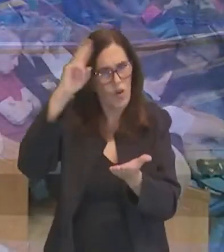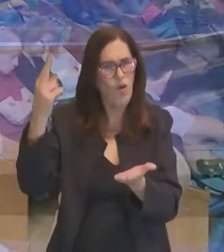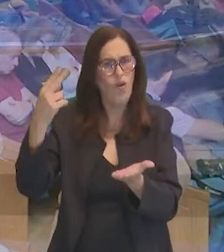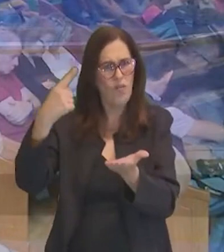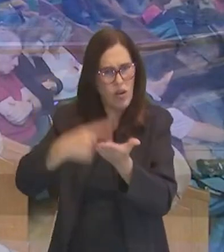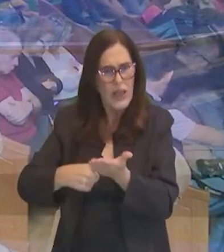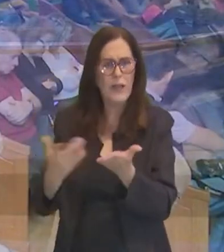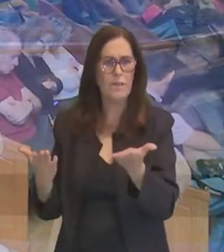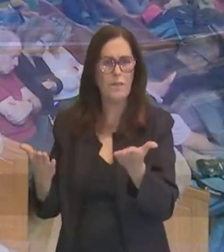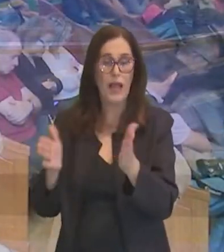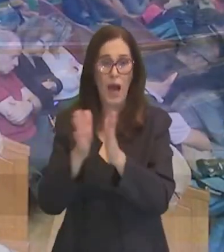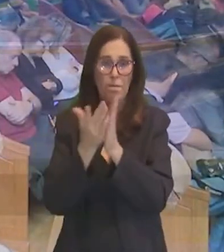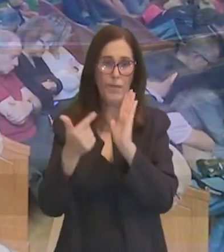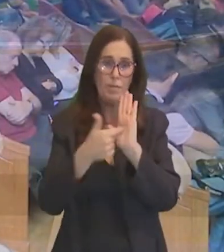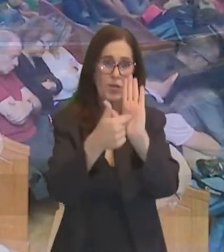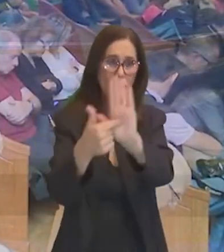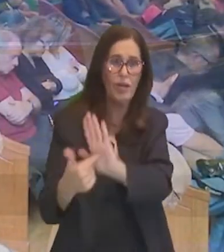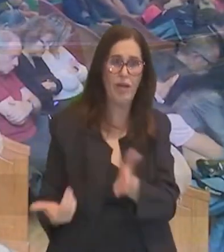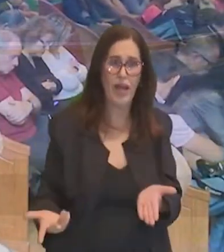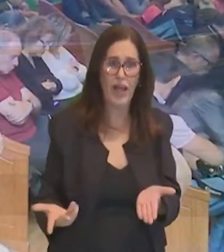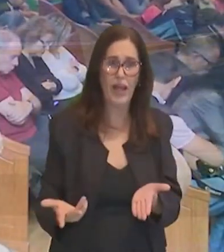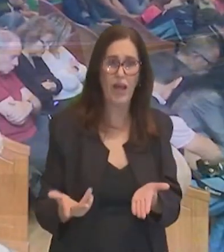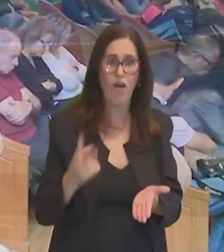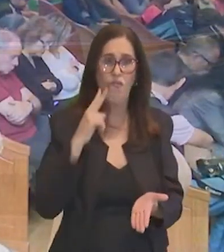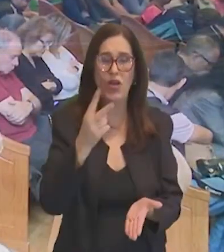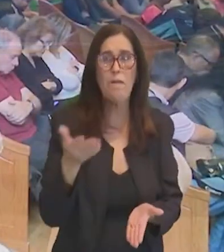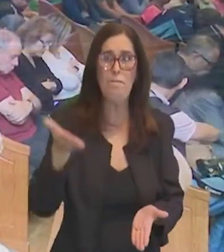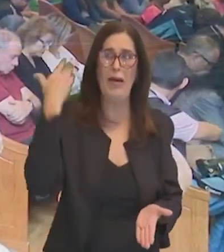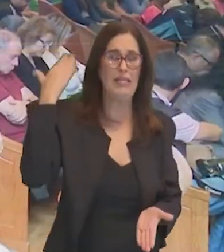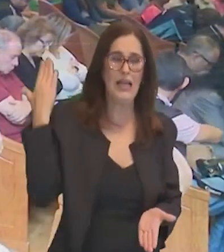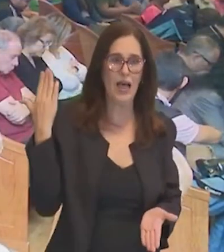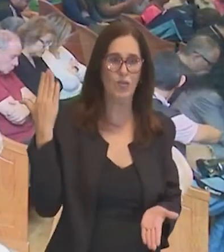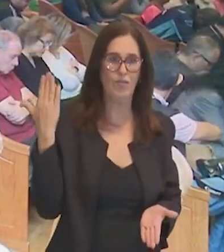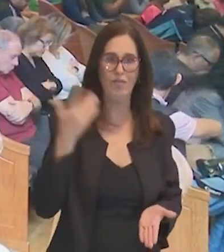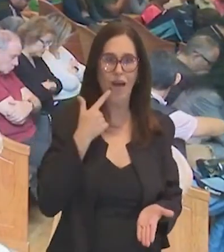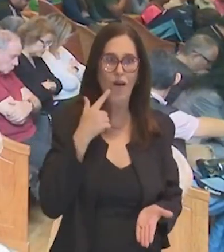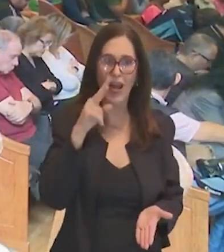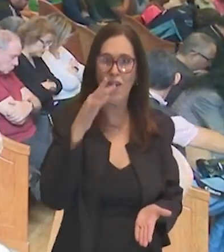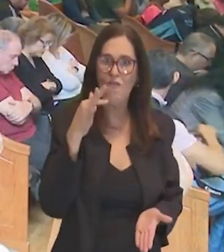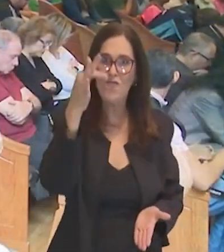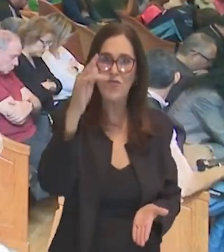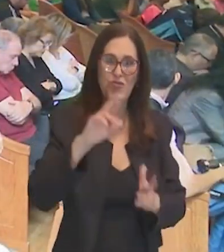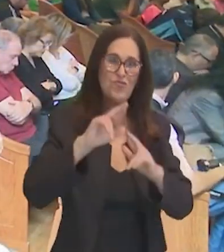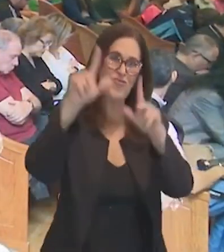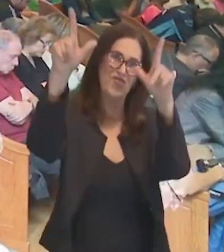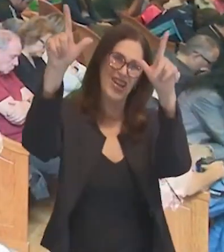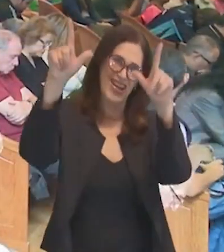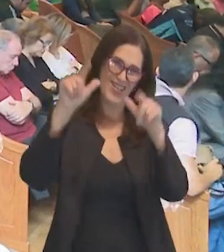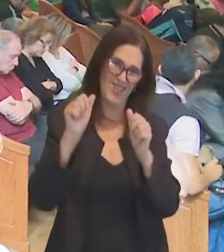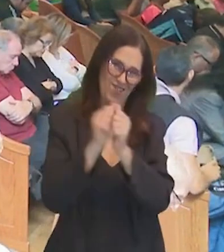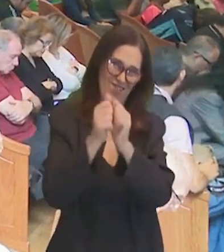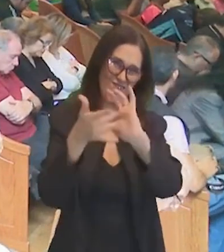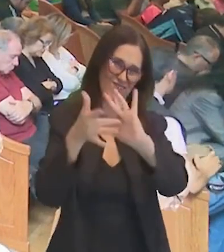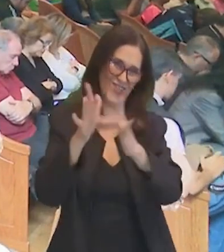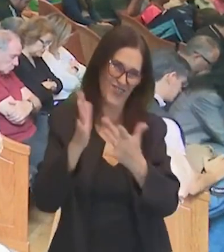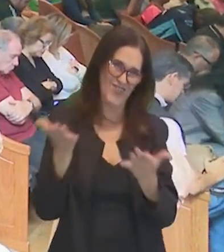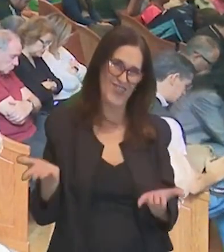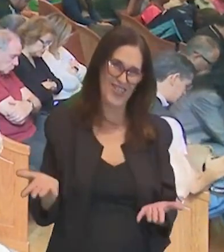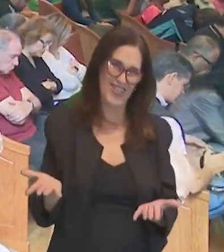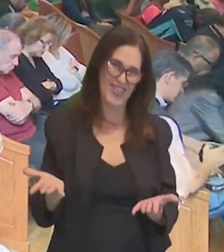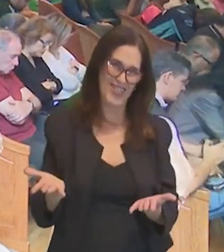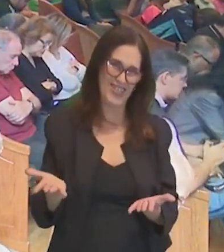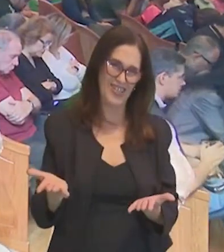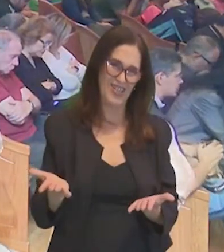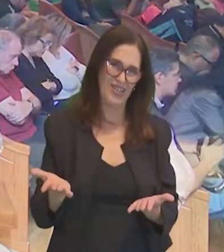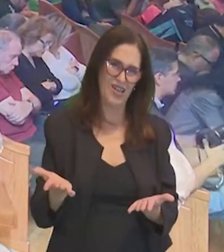A Bíblia diz que Deus não quer olhar para o nosso passado. Ele quer construir um futuro diferente com você. Não interessa o